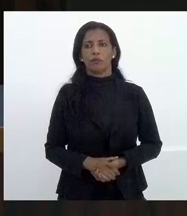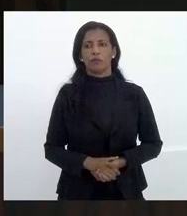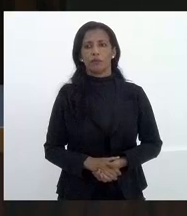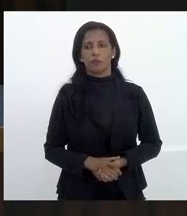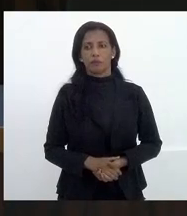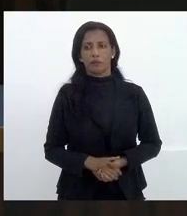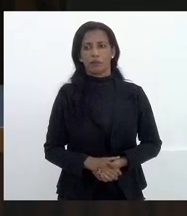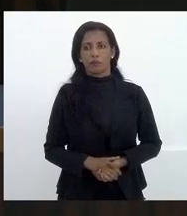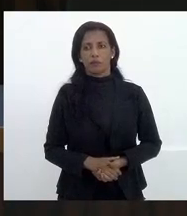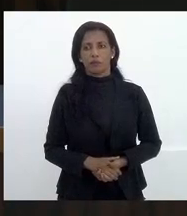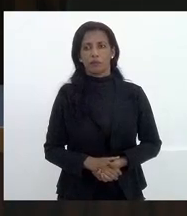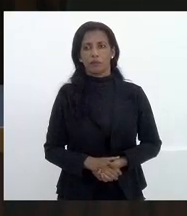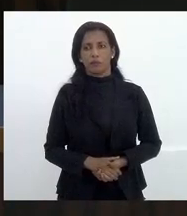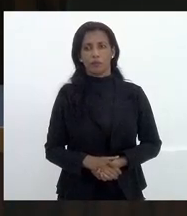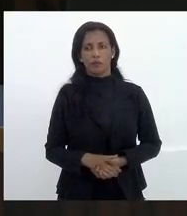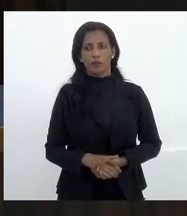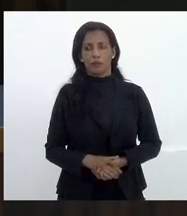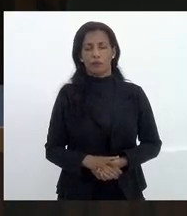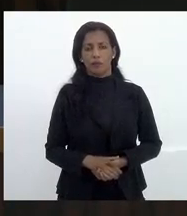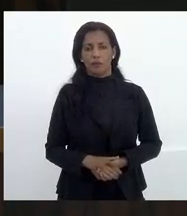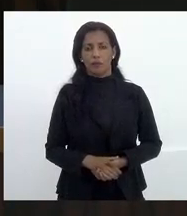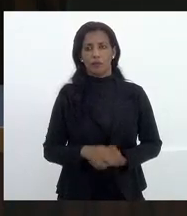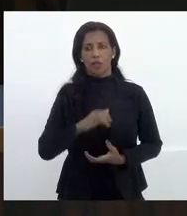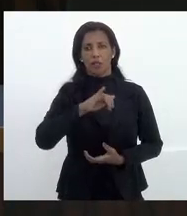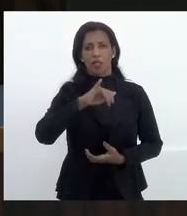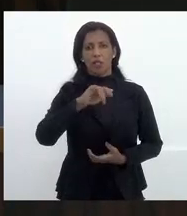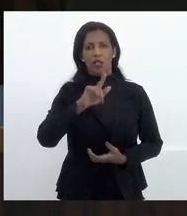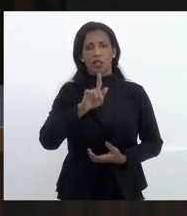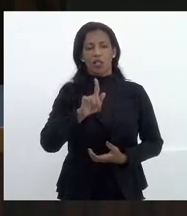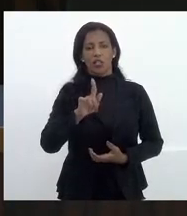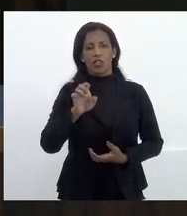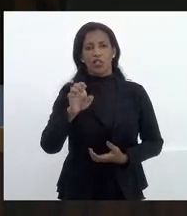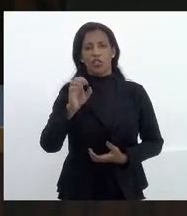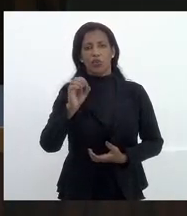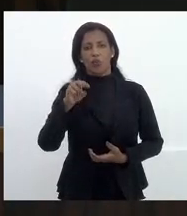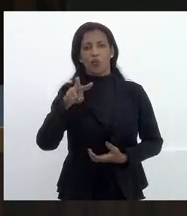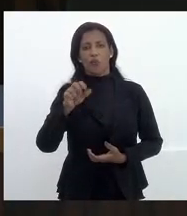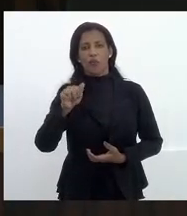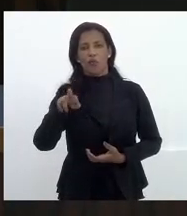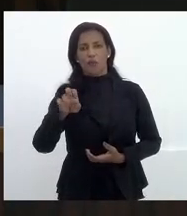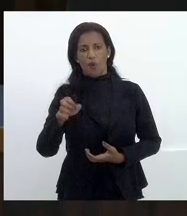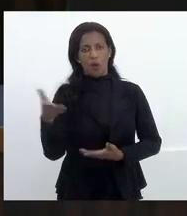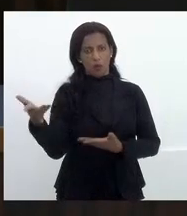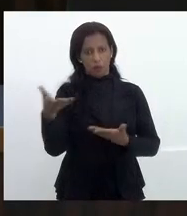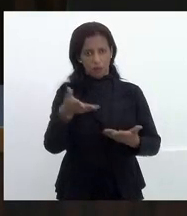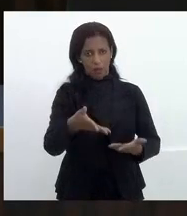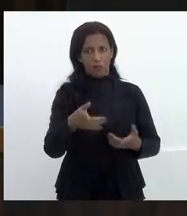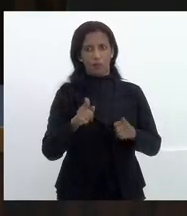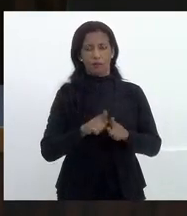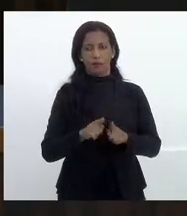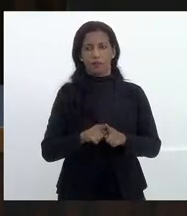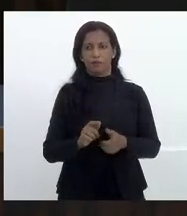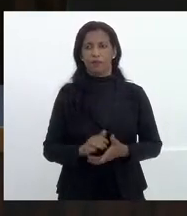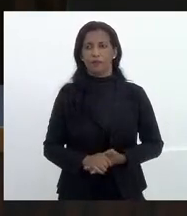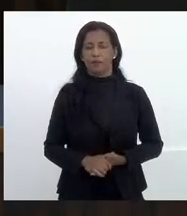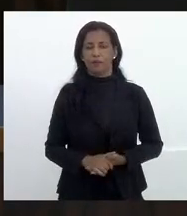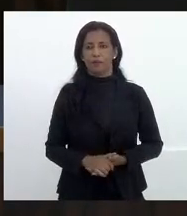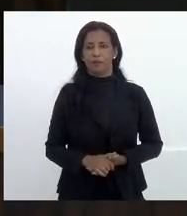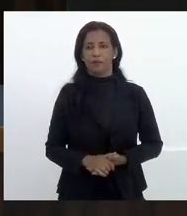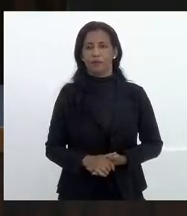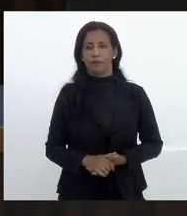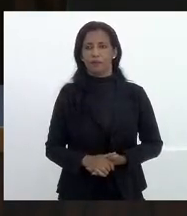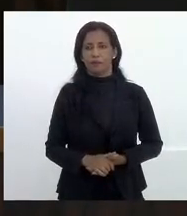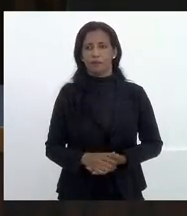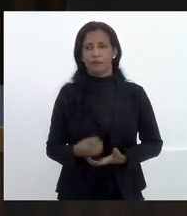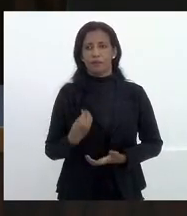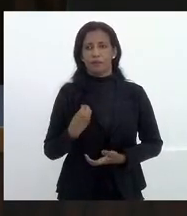apresenta Deputado Deputado Giovani ratinho que tava conosco na galeria tá conosco por aí é registrar